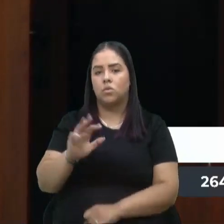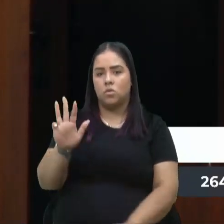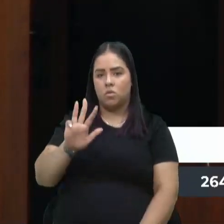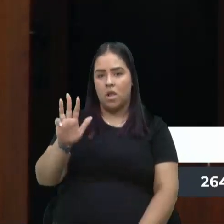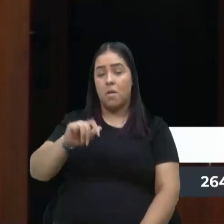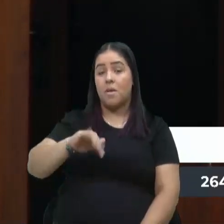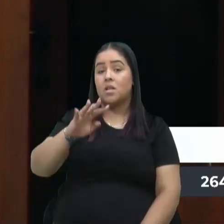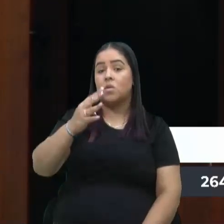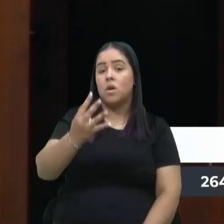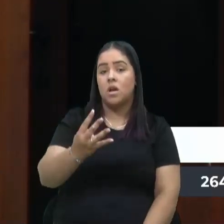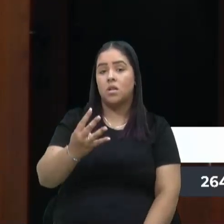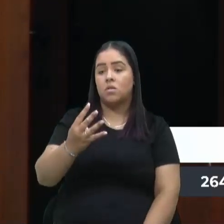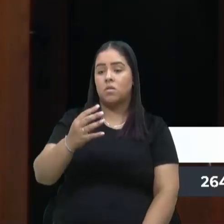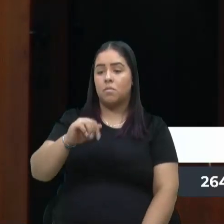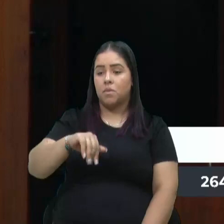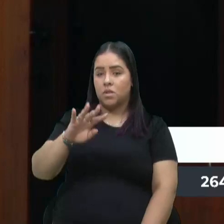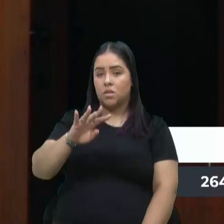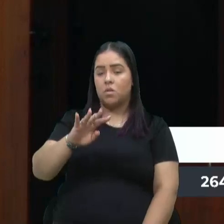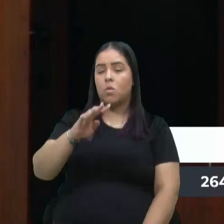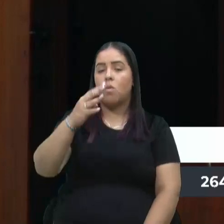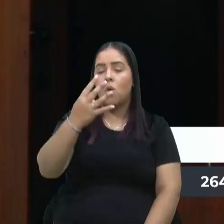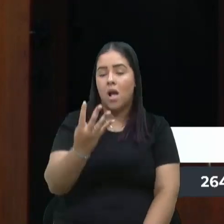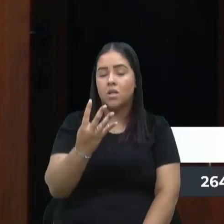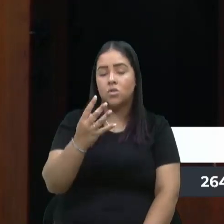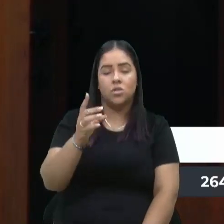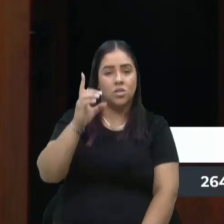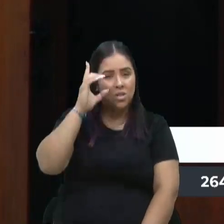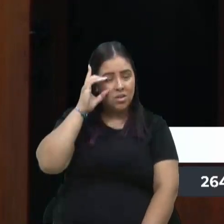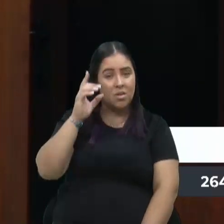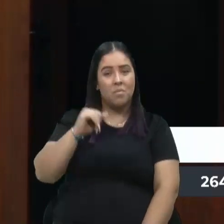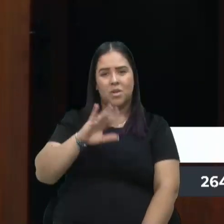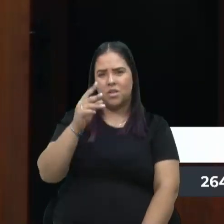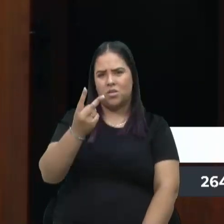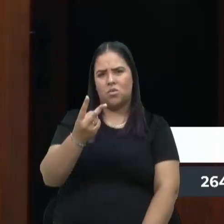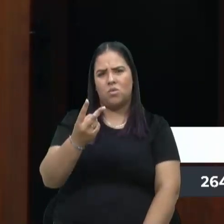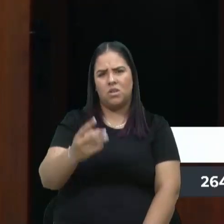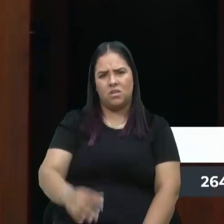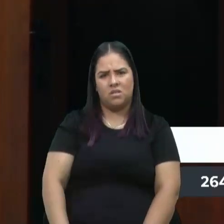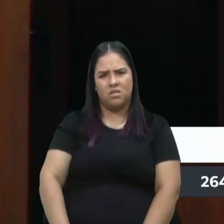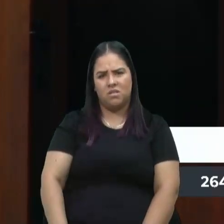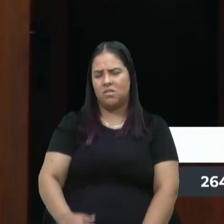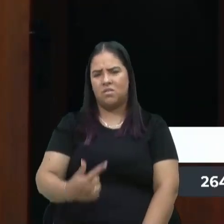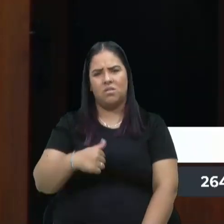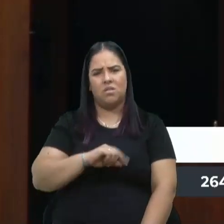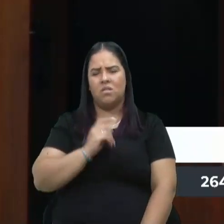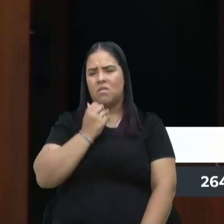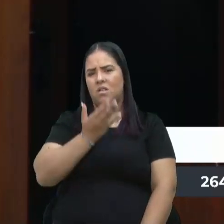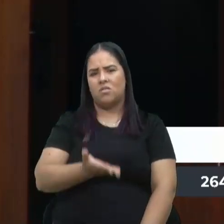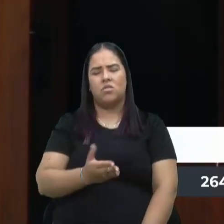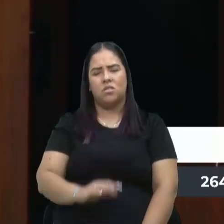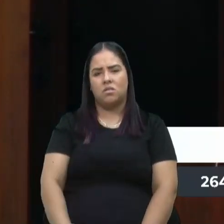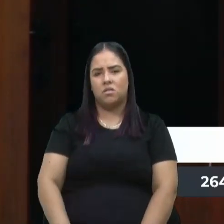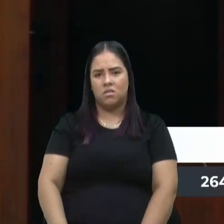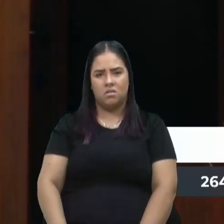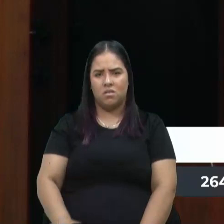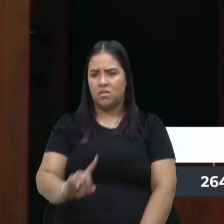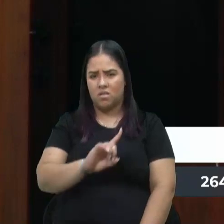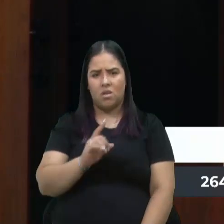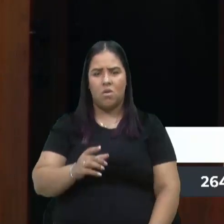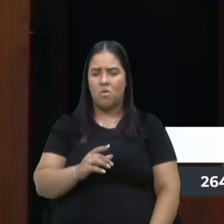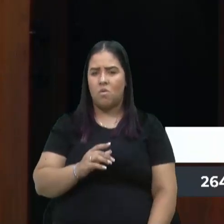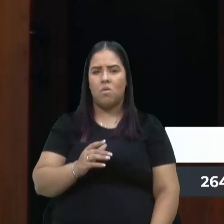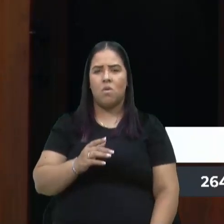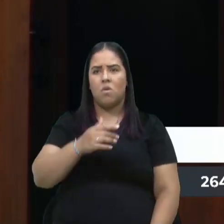Lula, mais 4 anos de Dilma, mais 2 anos. Aí nós não aguentamos mais. Aí não deu. Aí tivemos que ir para a